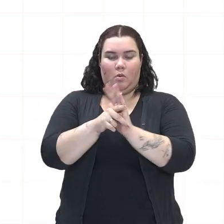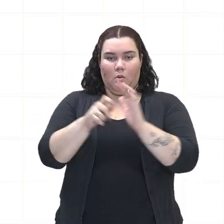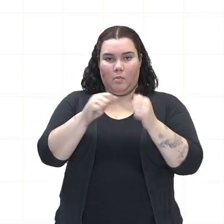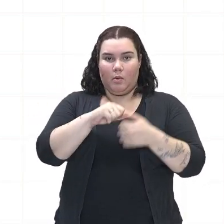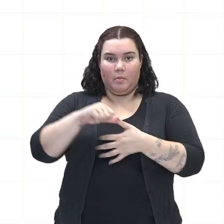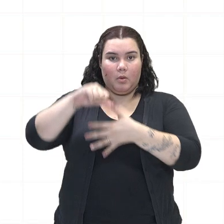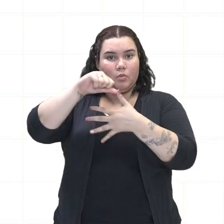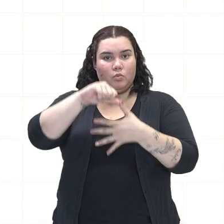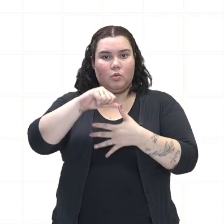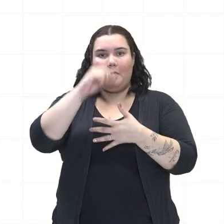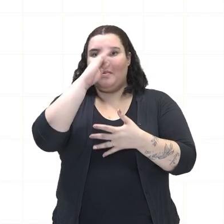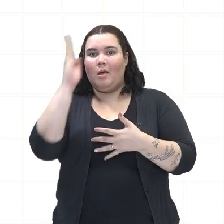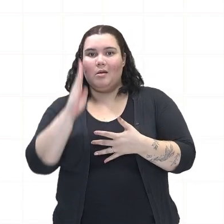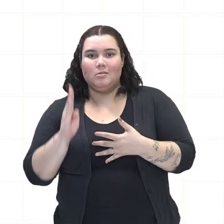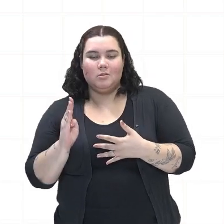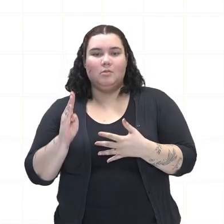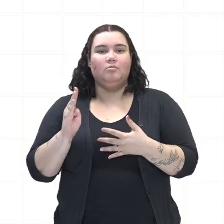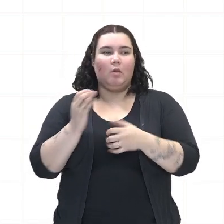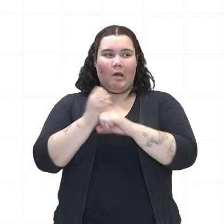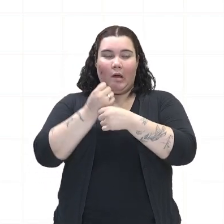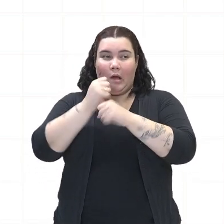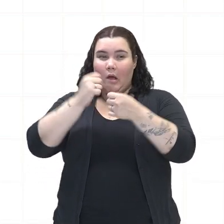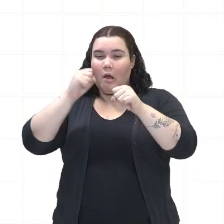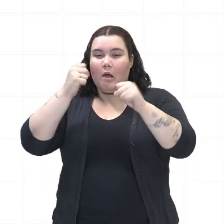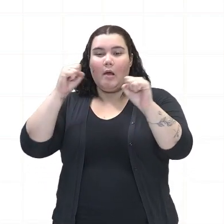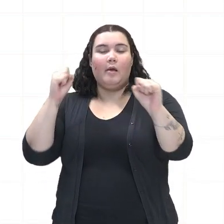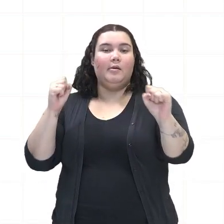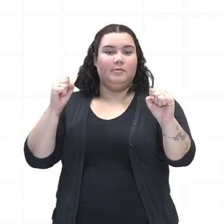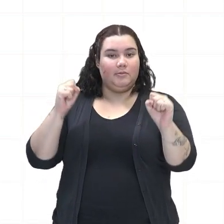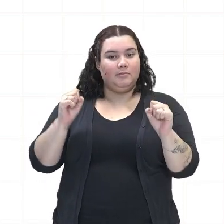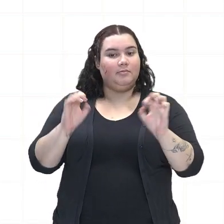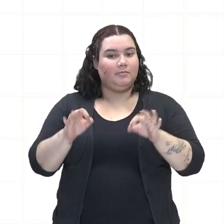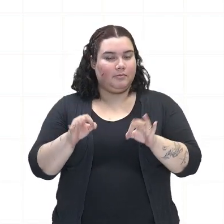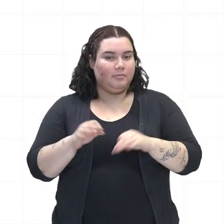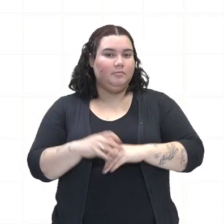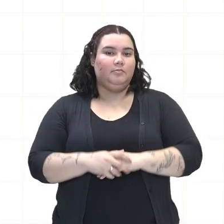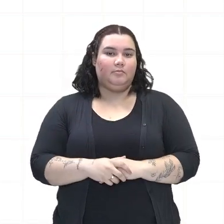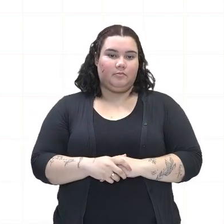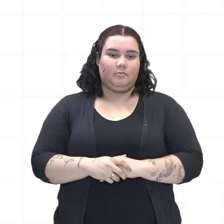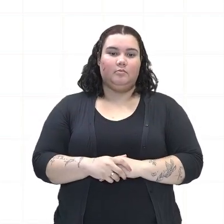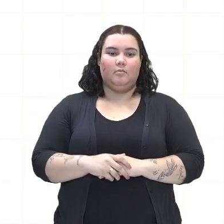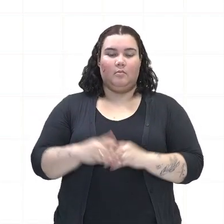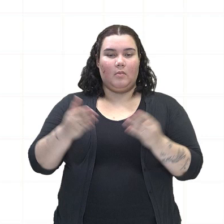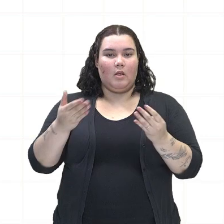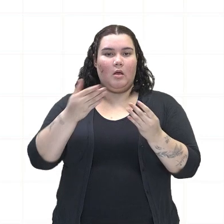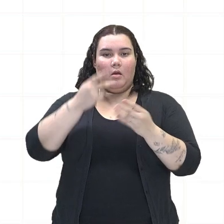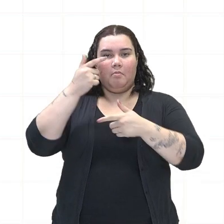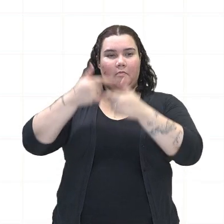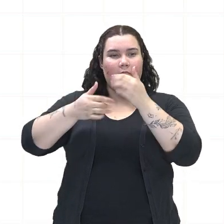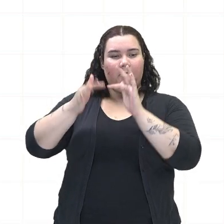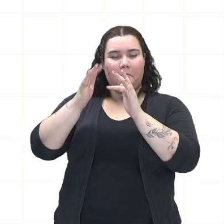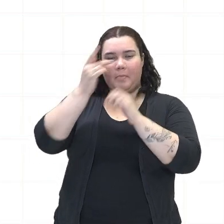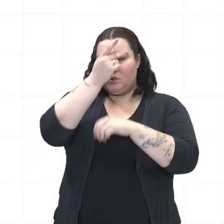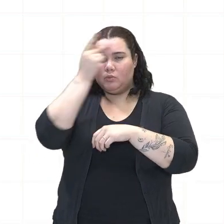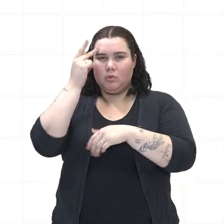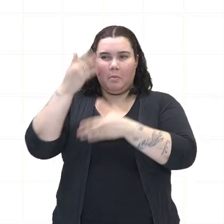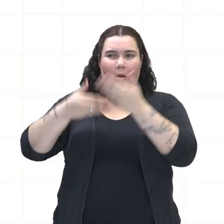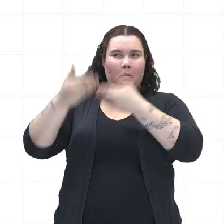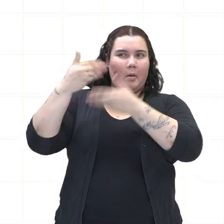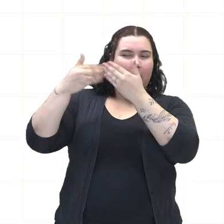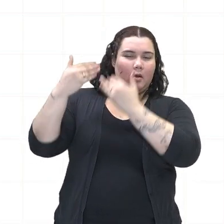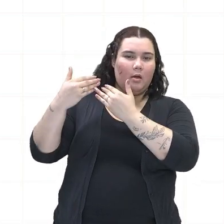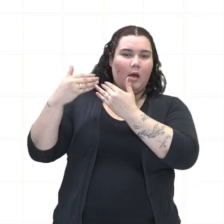Brasil, É muita terra, é muita coisa, que os nossos antepassados aí conseguiram segurar